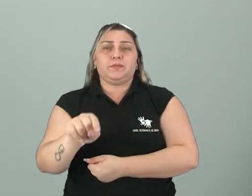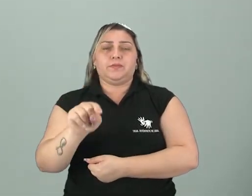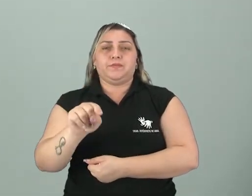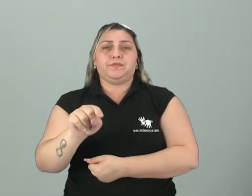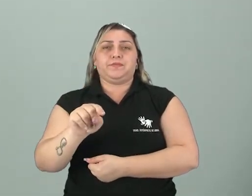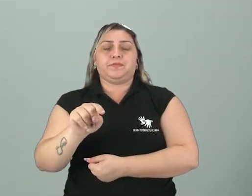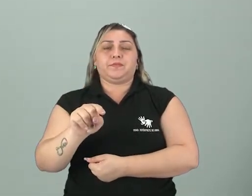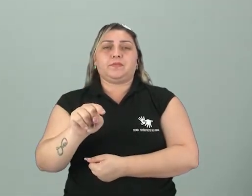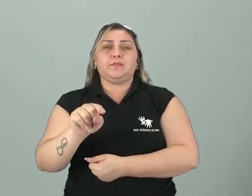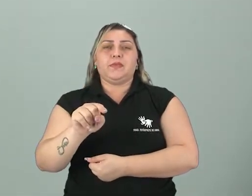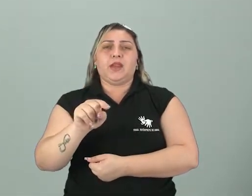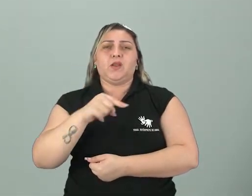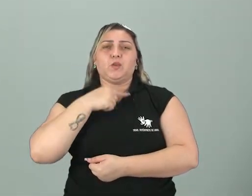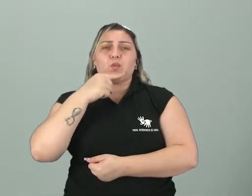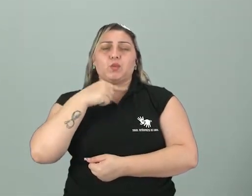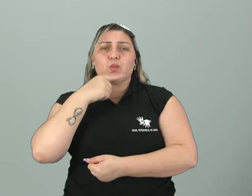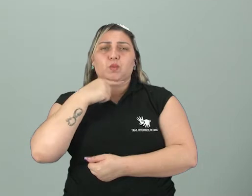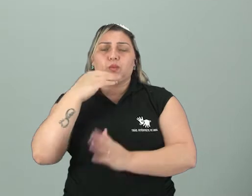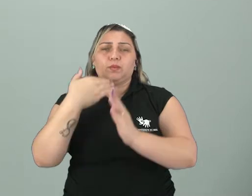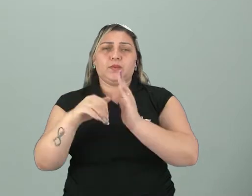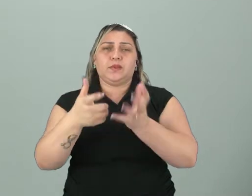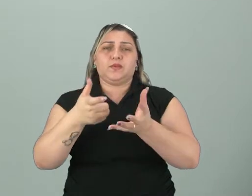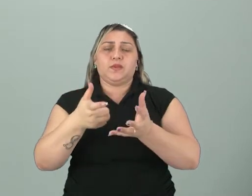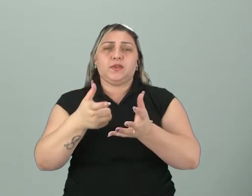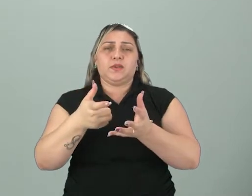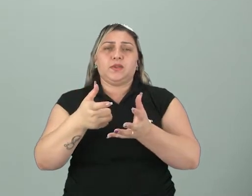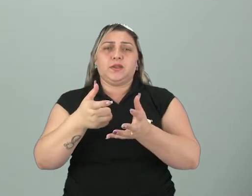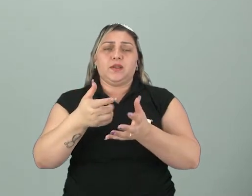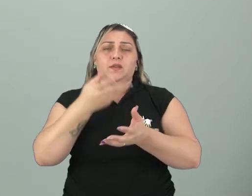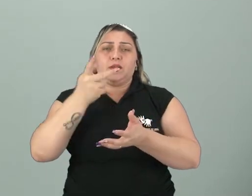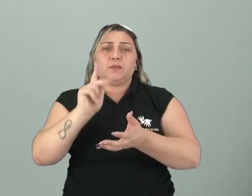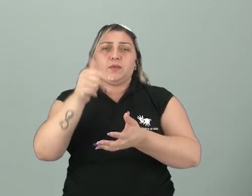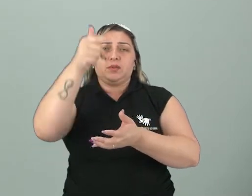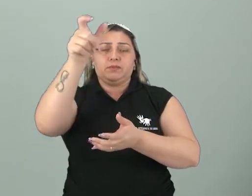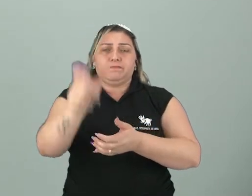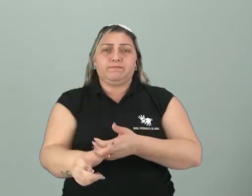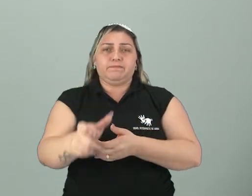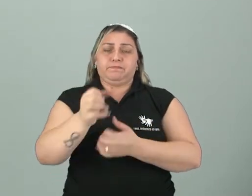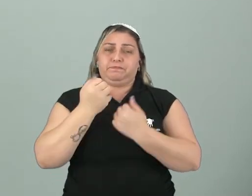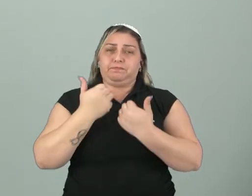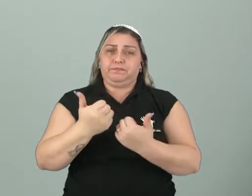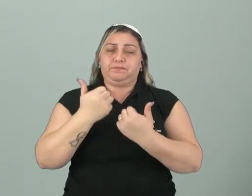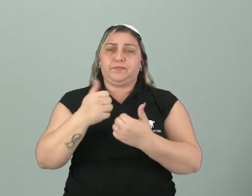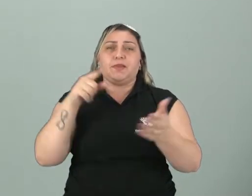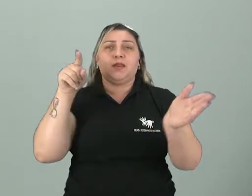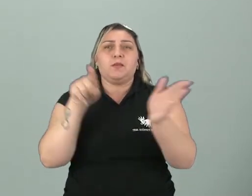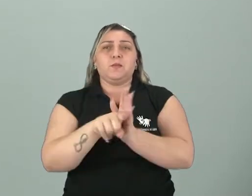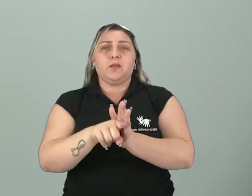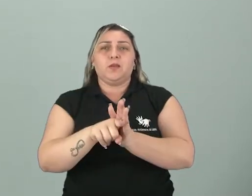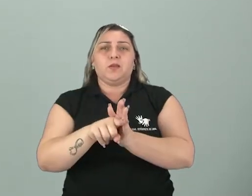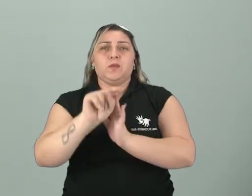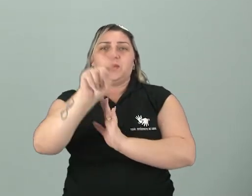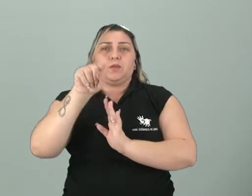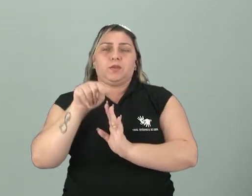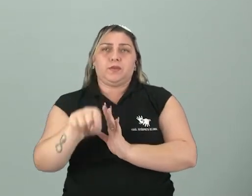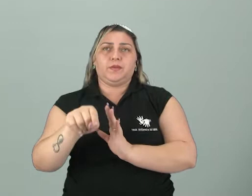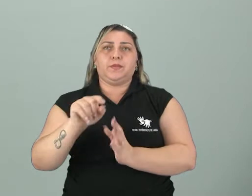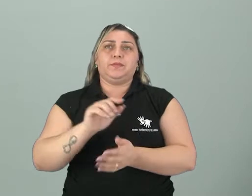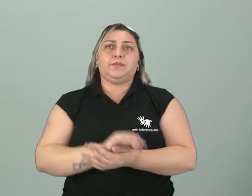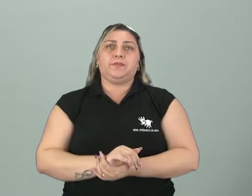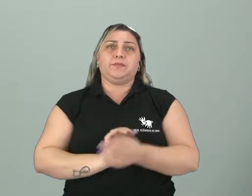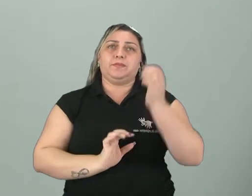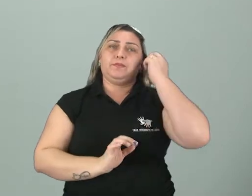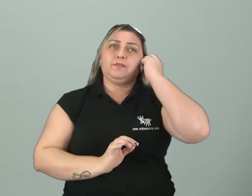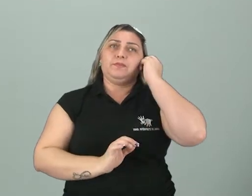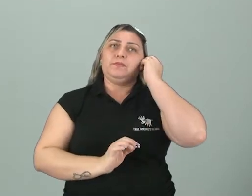interrogação para não gerar dúvida na mensagem que você quer passar para outra pessoa, tá bom? Uma pergunta, coloque o ponto de